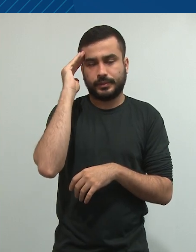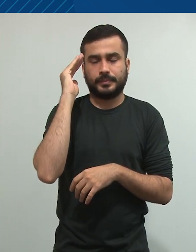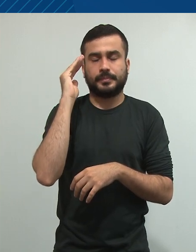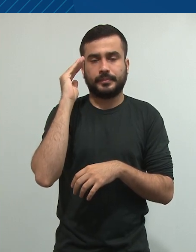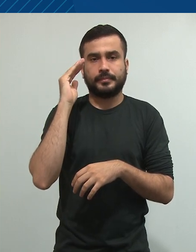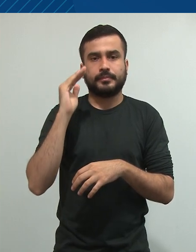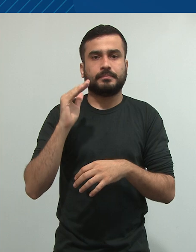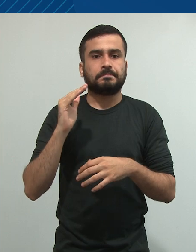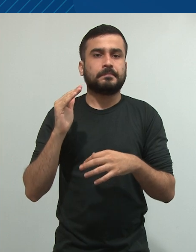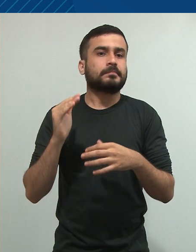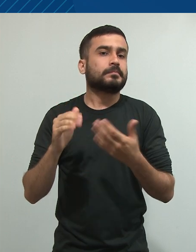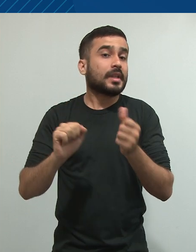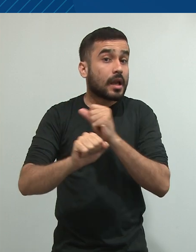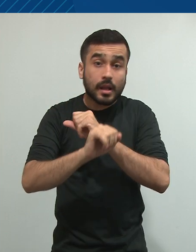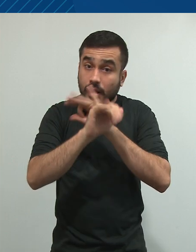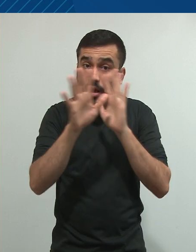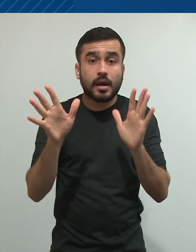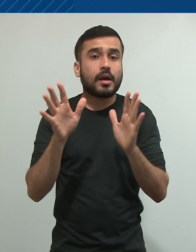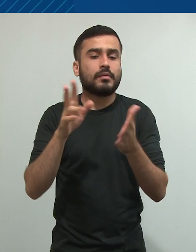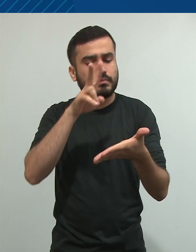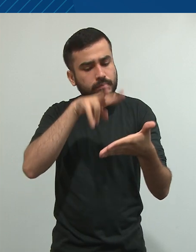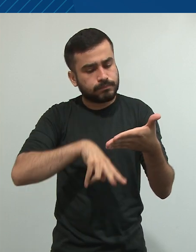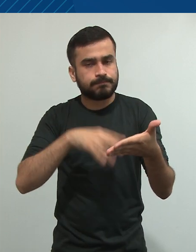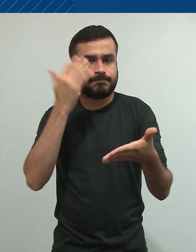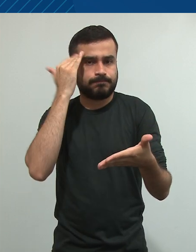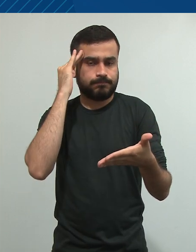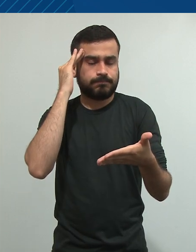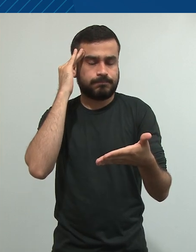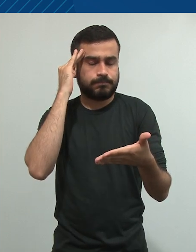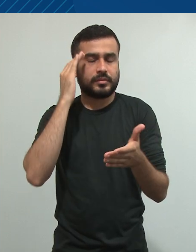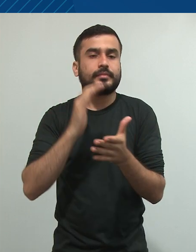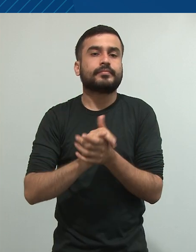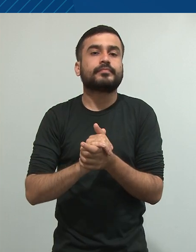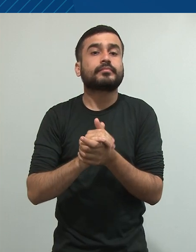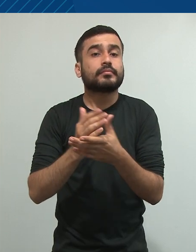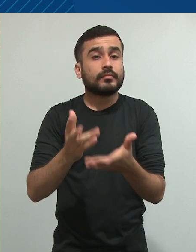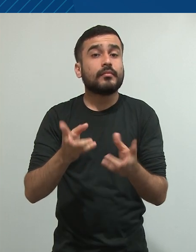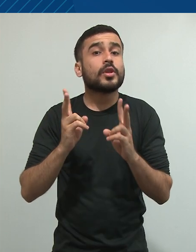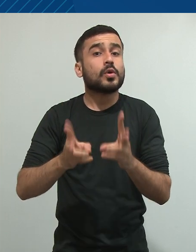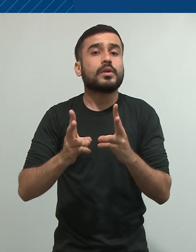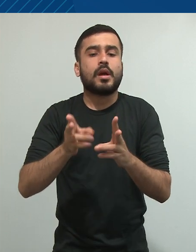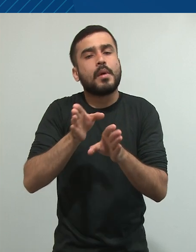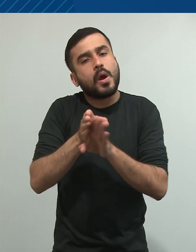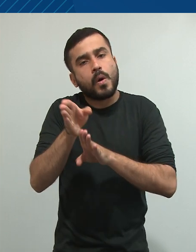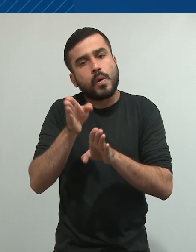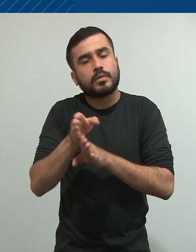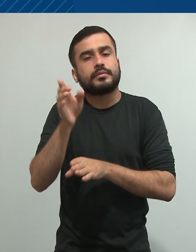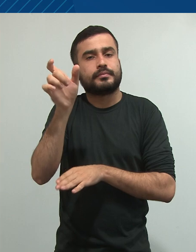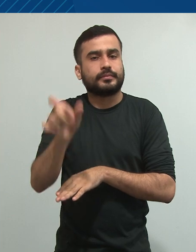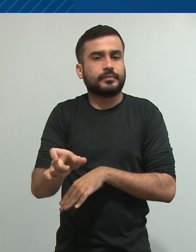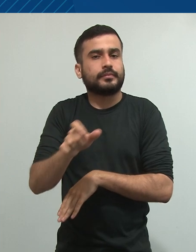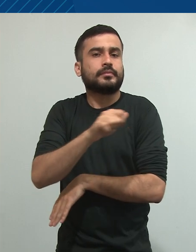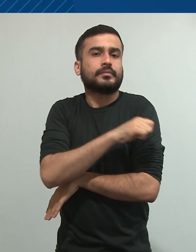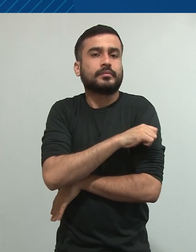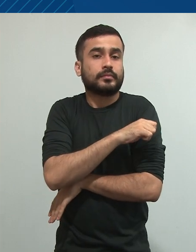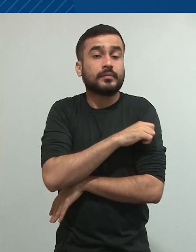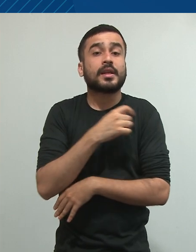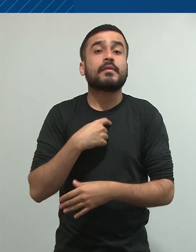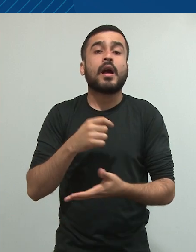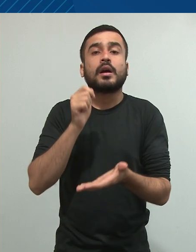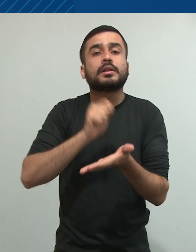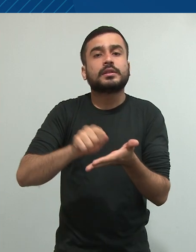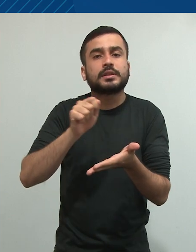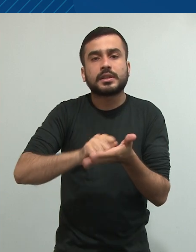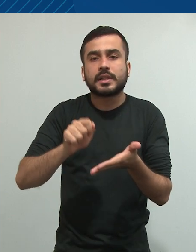questão assim de ser lido e compreendido. Então eu sempre falo para os meus alunos que ao escrever tem que ser